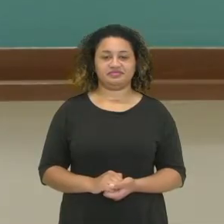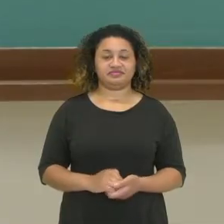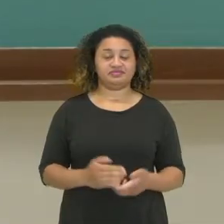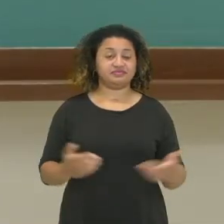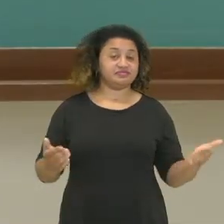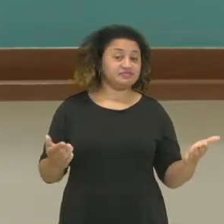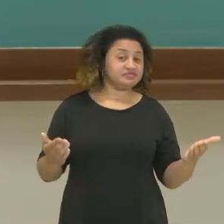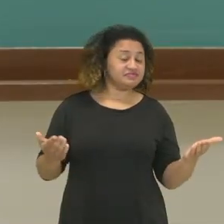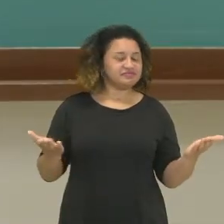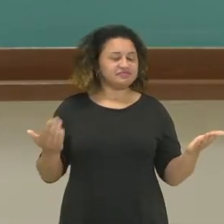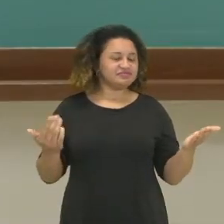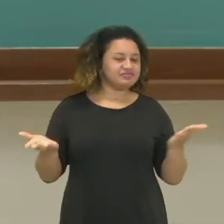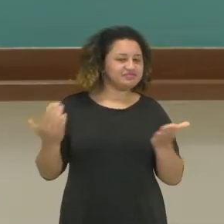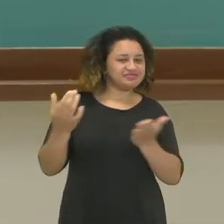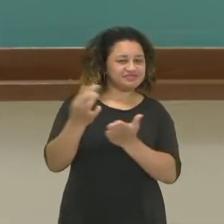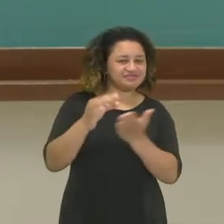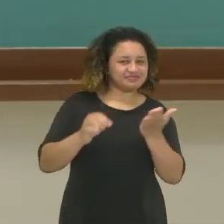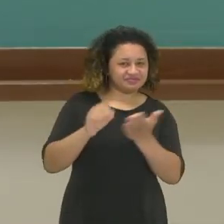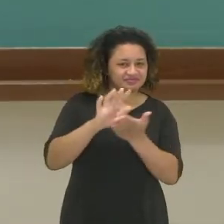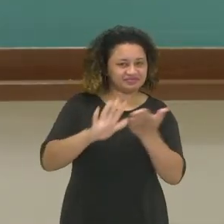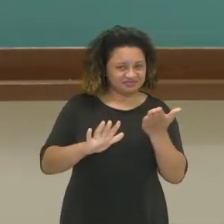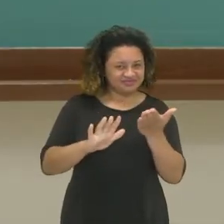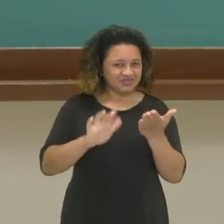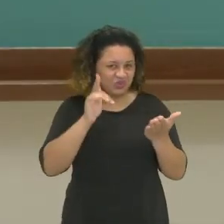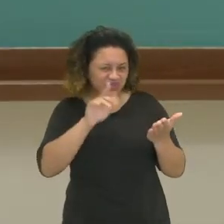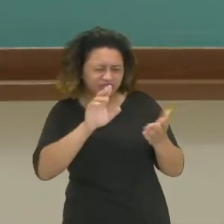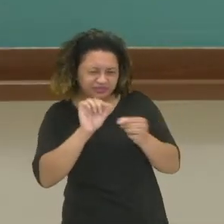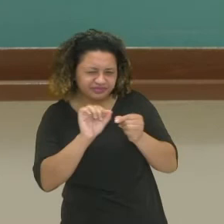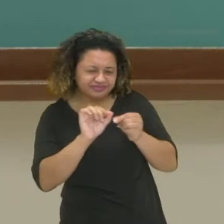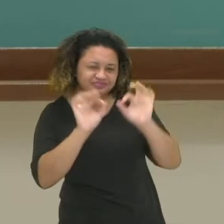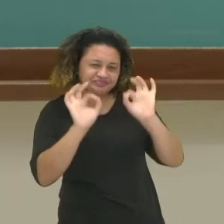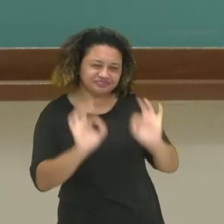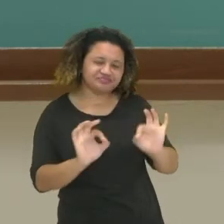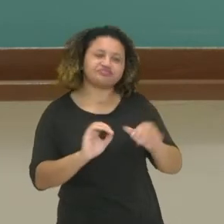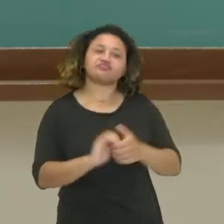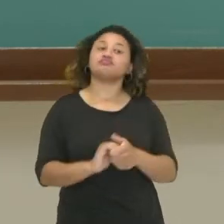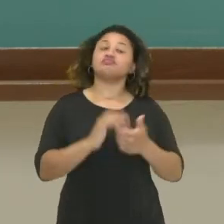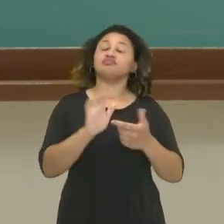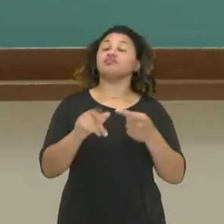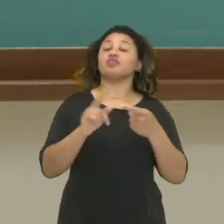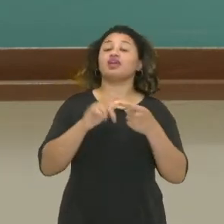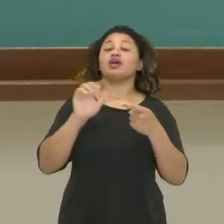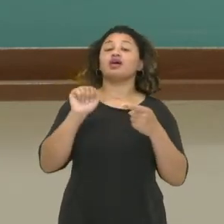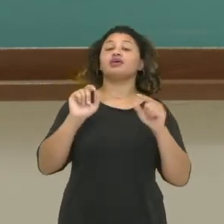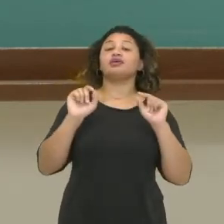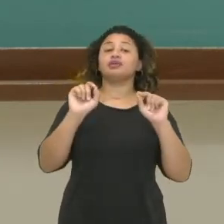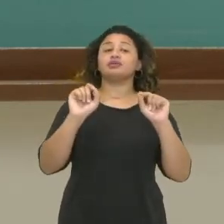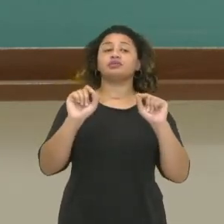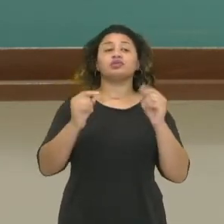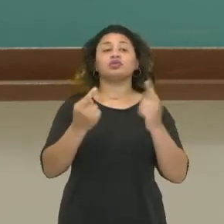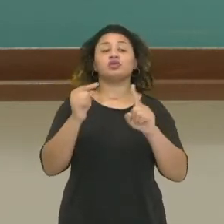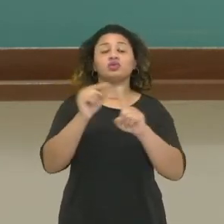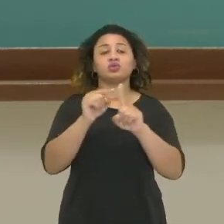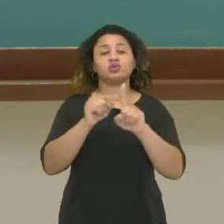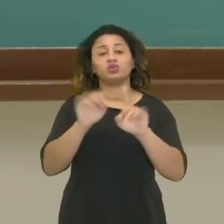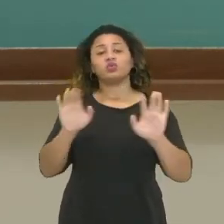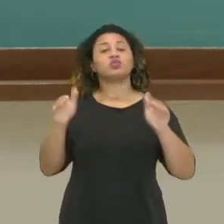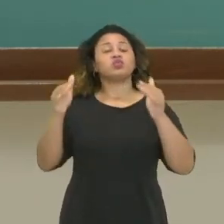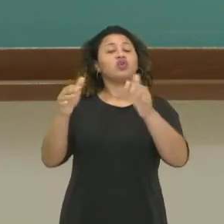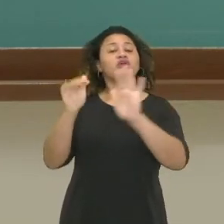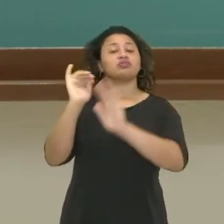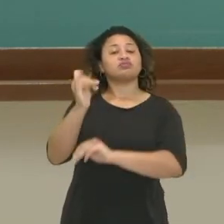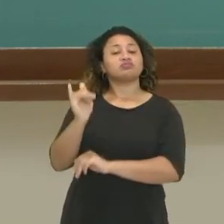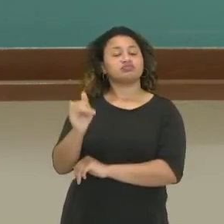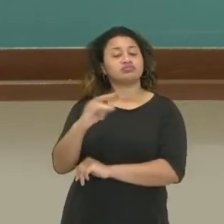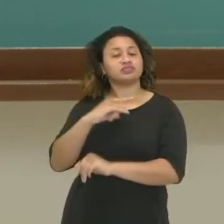Voltei, tudo bem? Conseguiu dar conta de fazer? Então, olha só, na proposta A, que tipo de foco narrativo